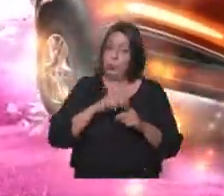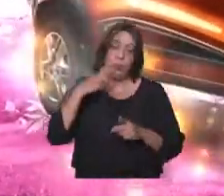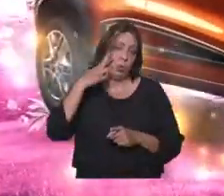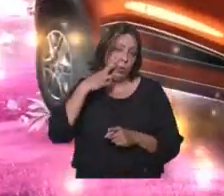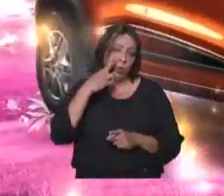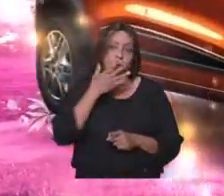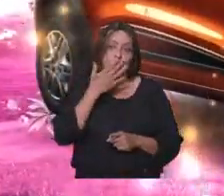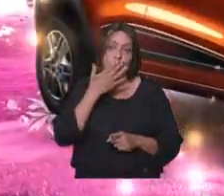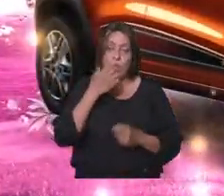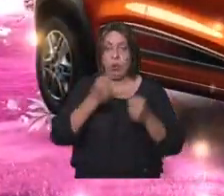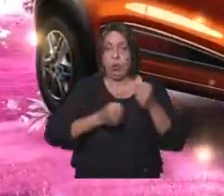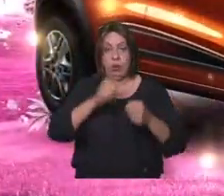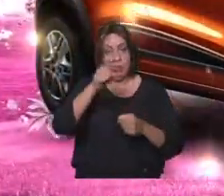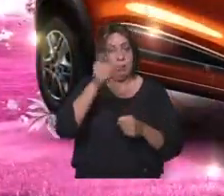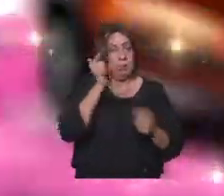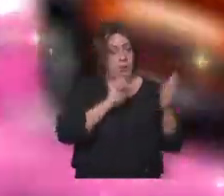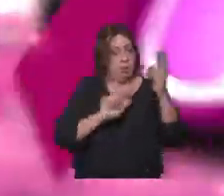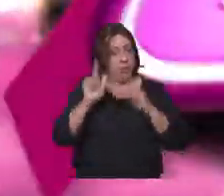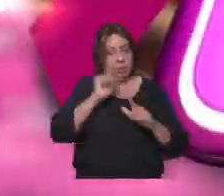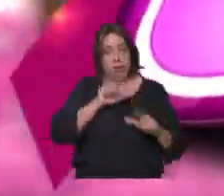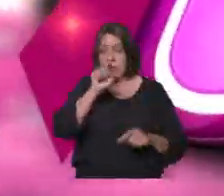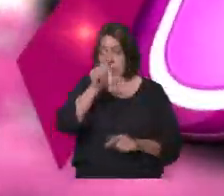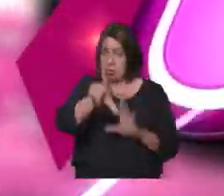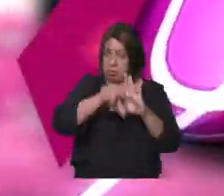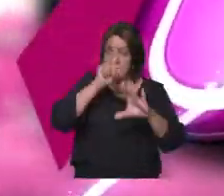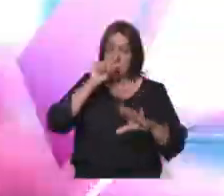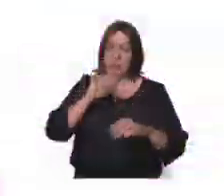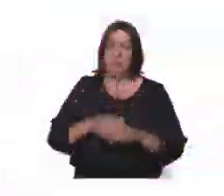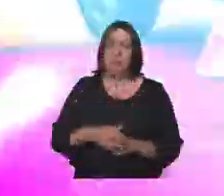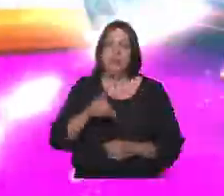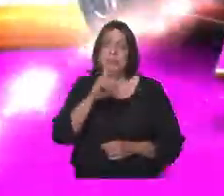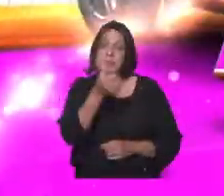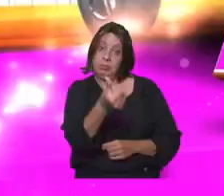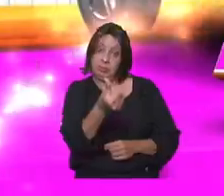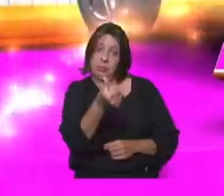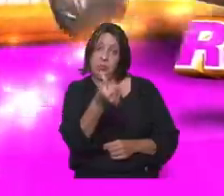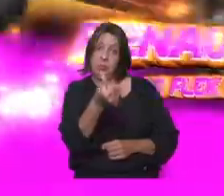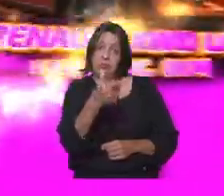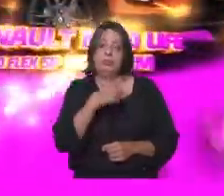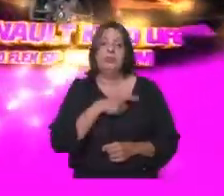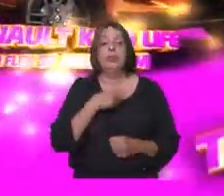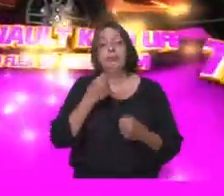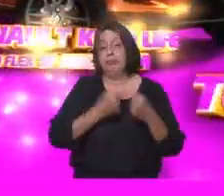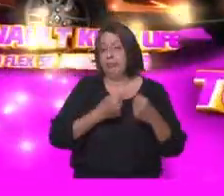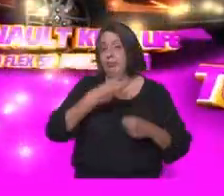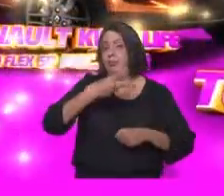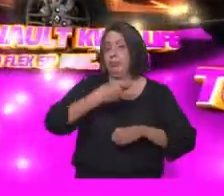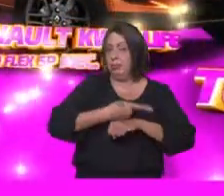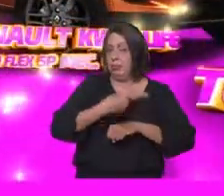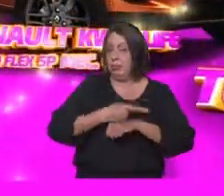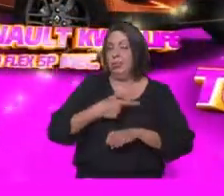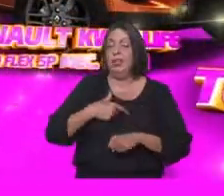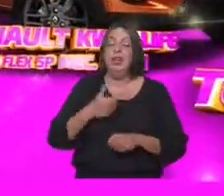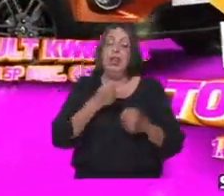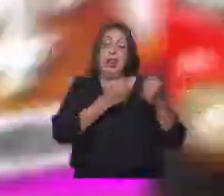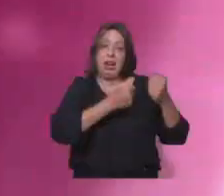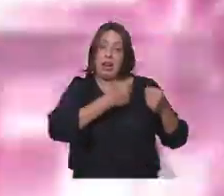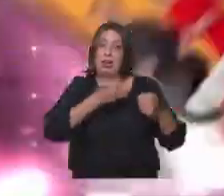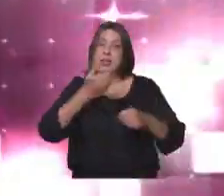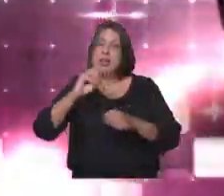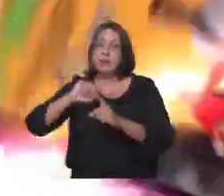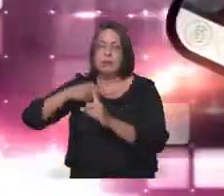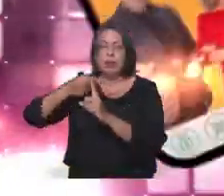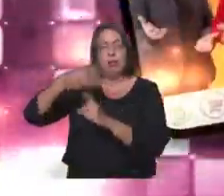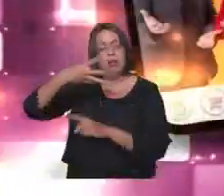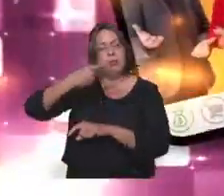mas a cor do carro que você vai ganhar no Caju Cap é você quem escolhe. Dia 6 tem um Renault Kwid no terceiro prêmio, um Fiat Toro mais 10 mil reais no quarto prêmio.